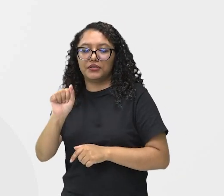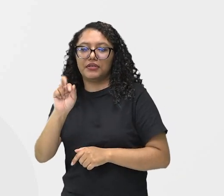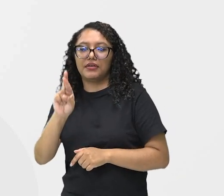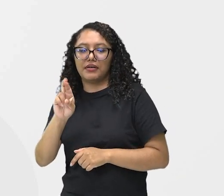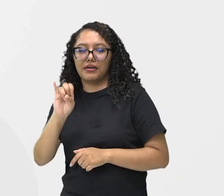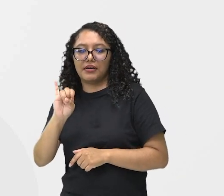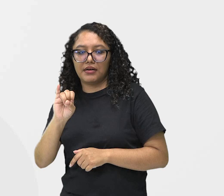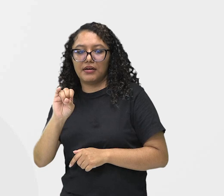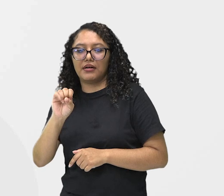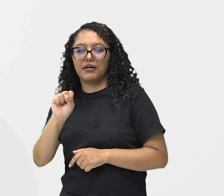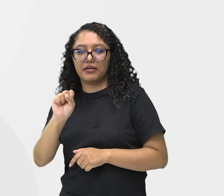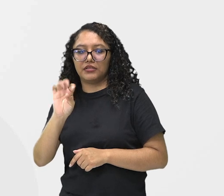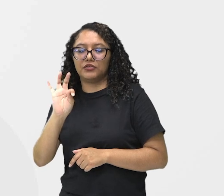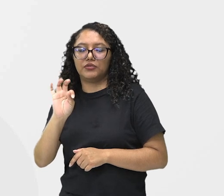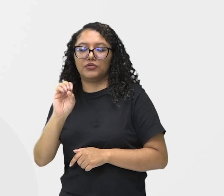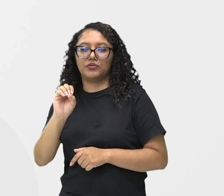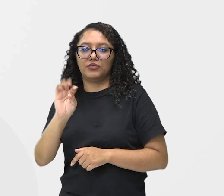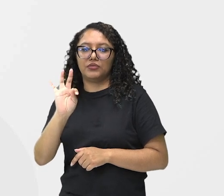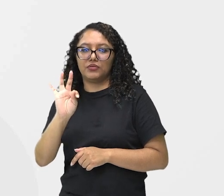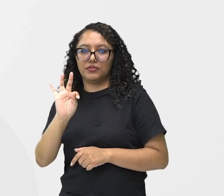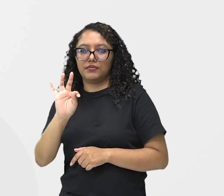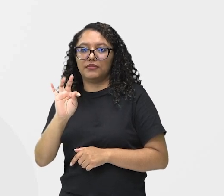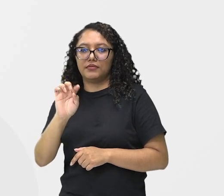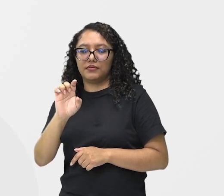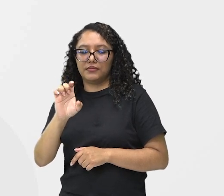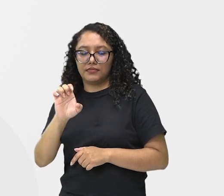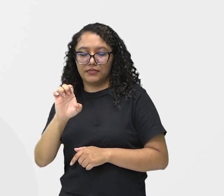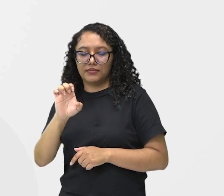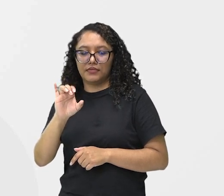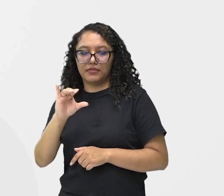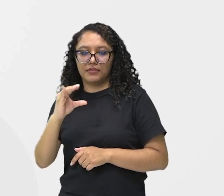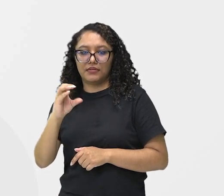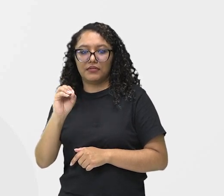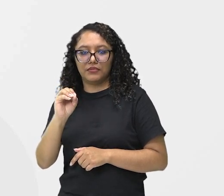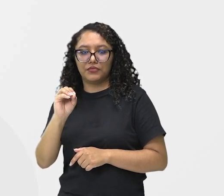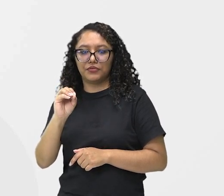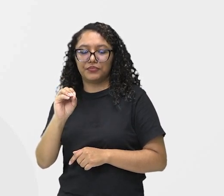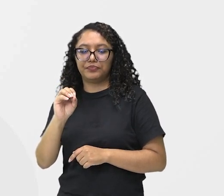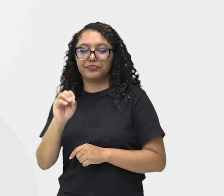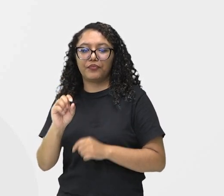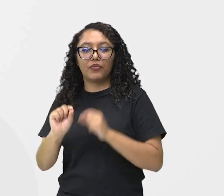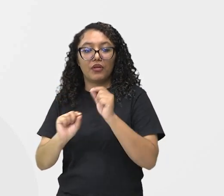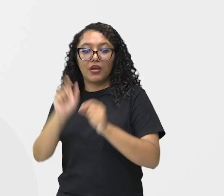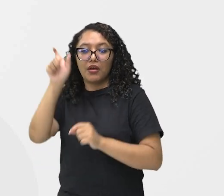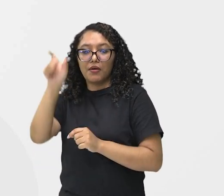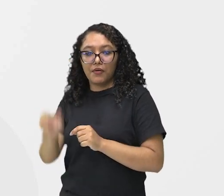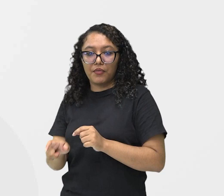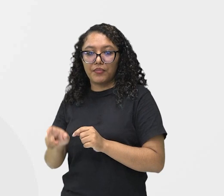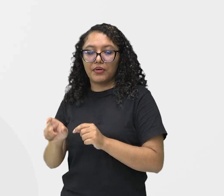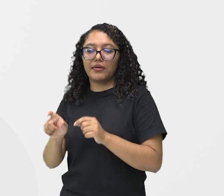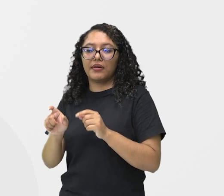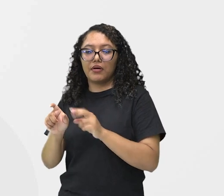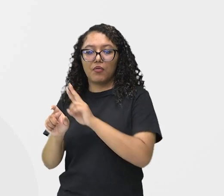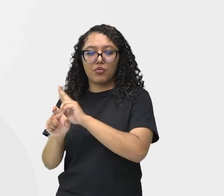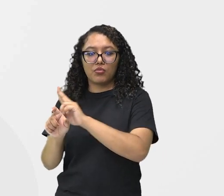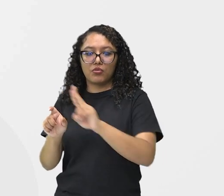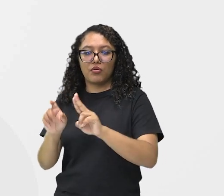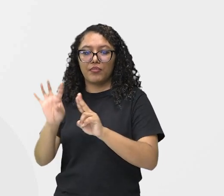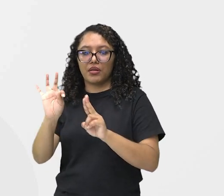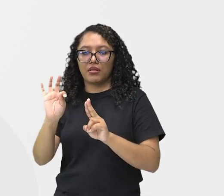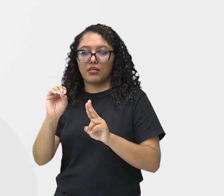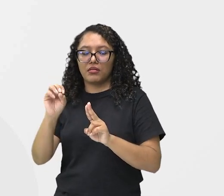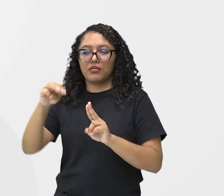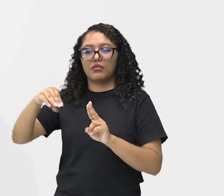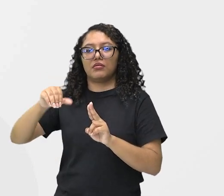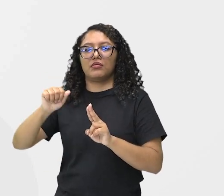discípulos de Platão, mas se destacou. E um deles é Tomás de Aquino, que depois se transformou, foi canonizado